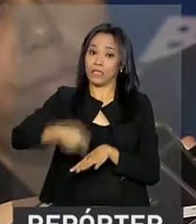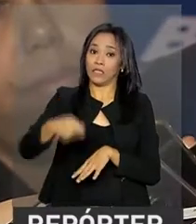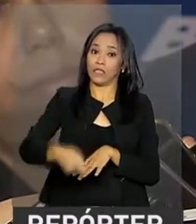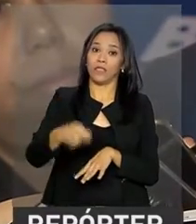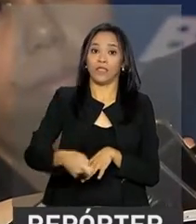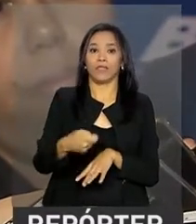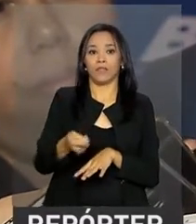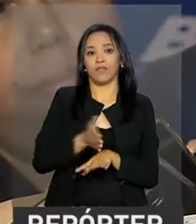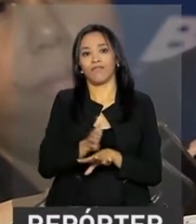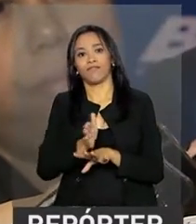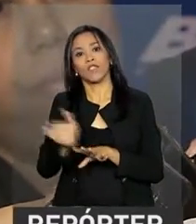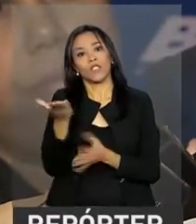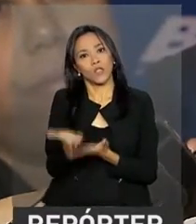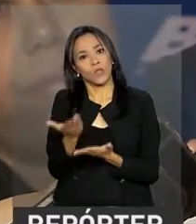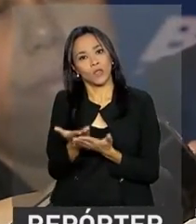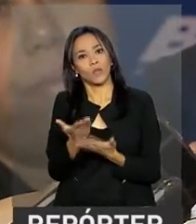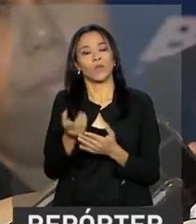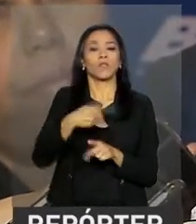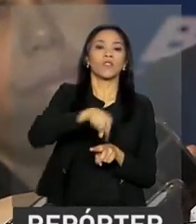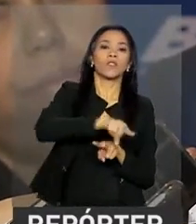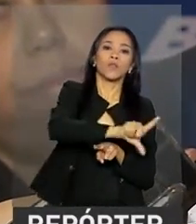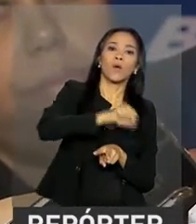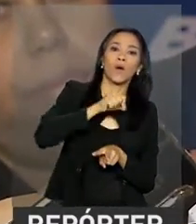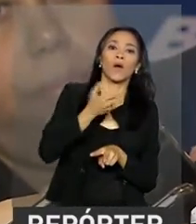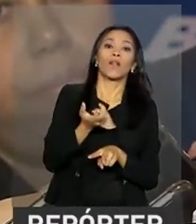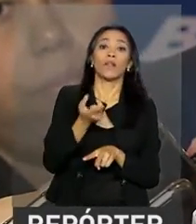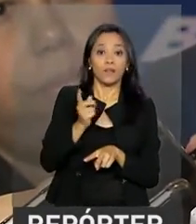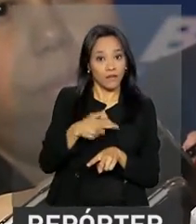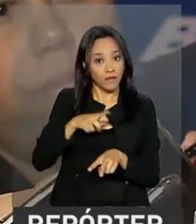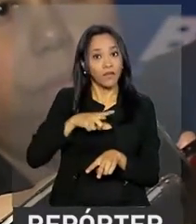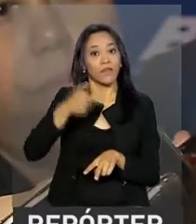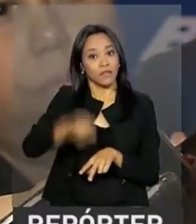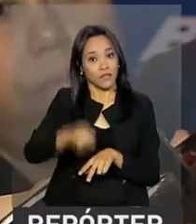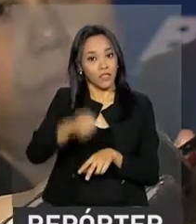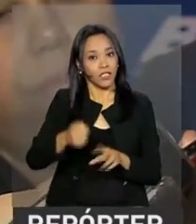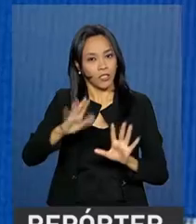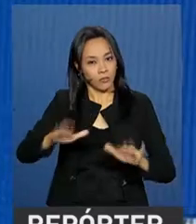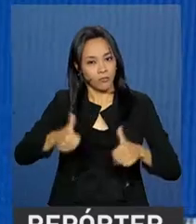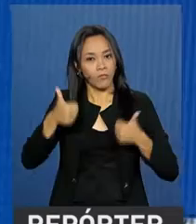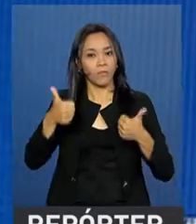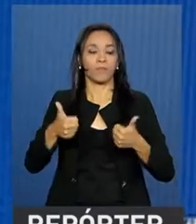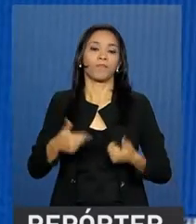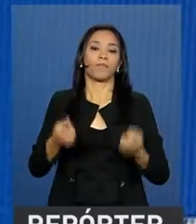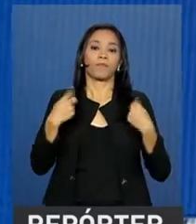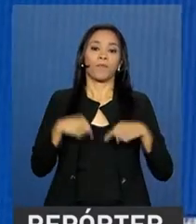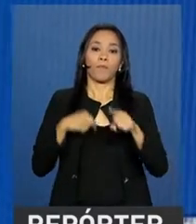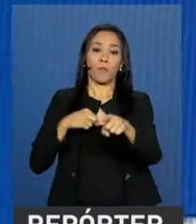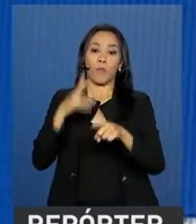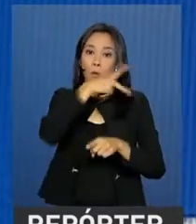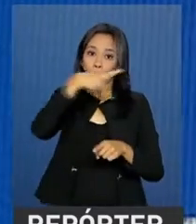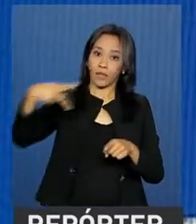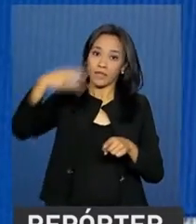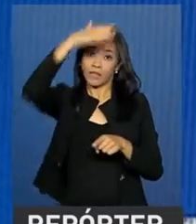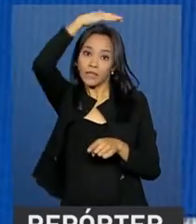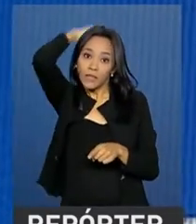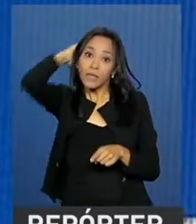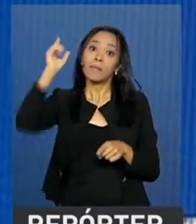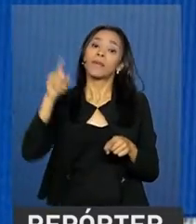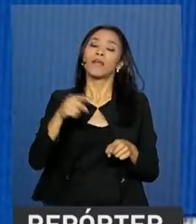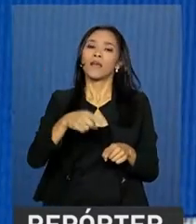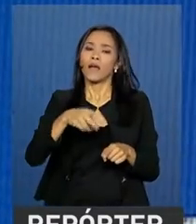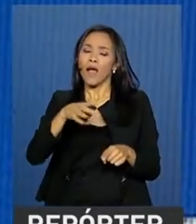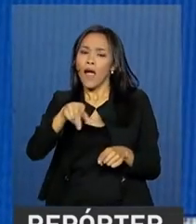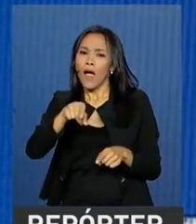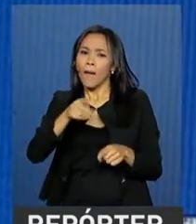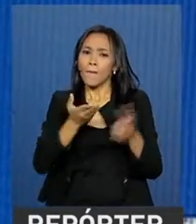tem sempre dois lados faz a escolha em contrapartida a exigência de uma qualificação maior para o presidente michel temer a aprovação